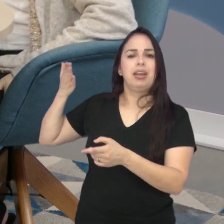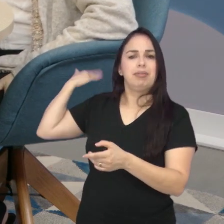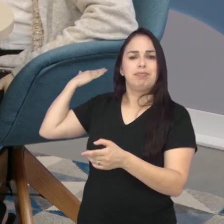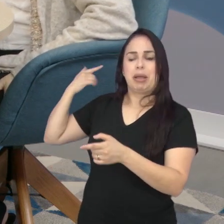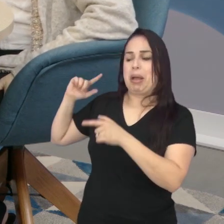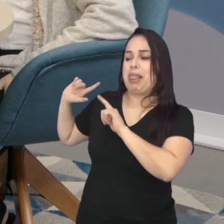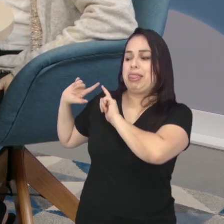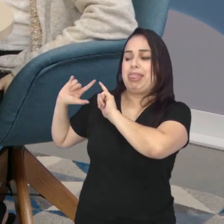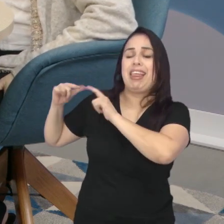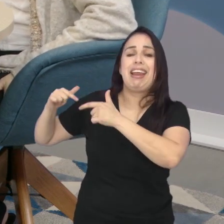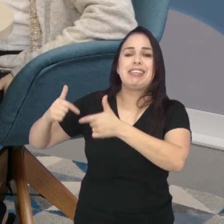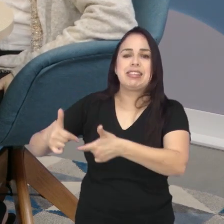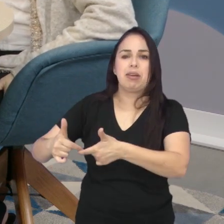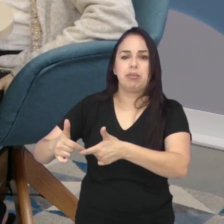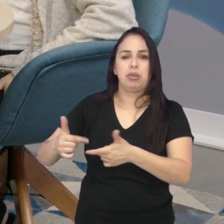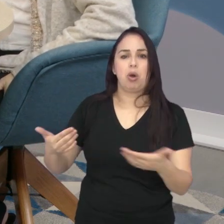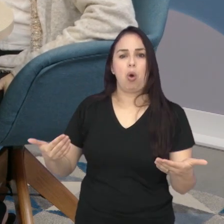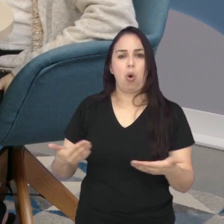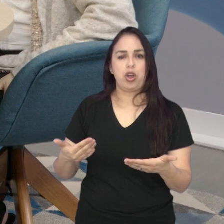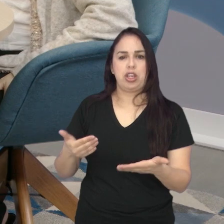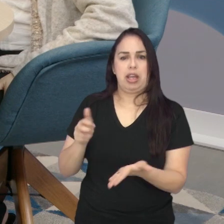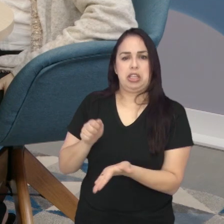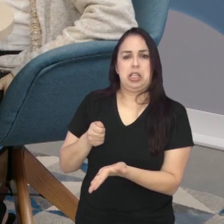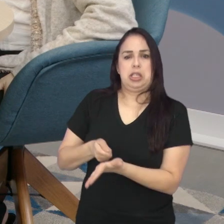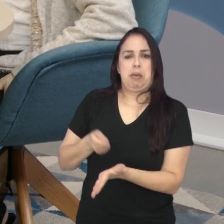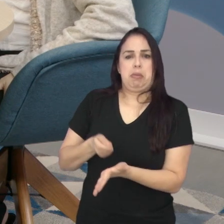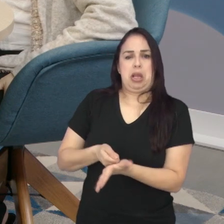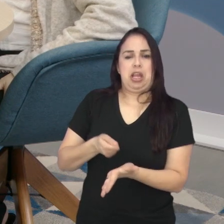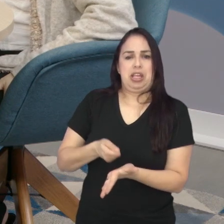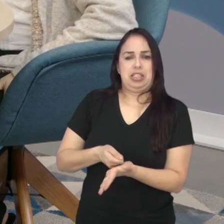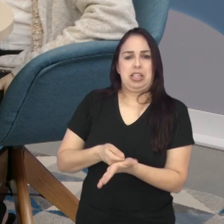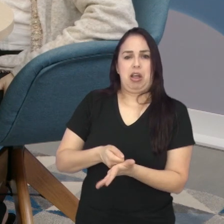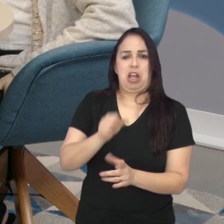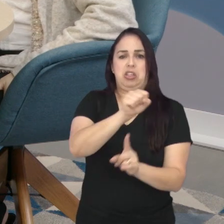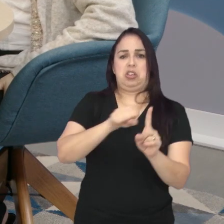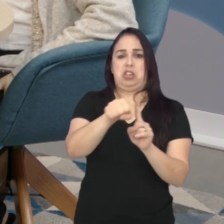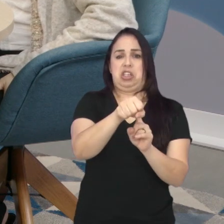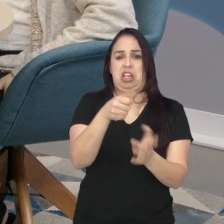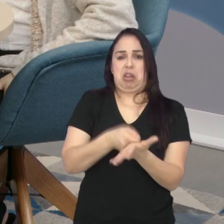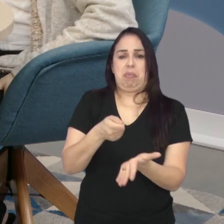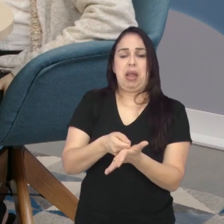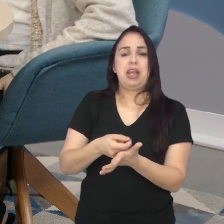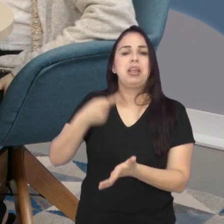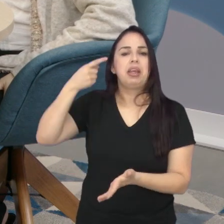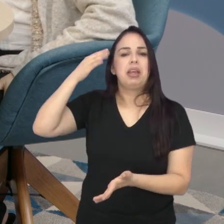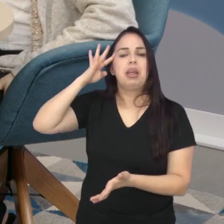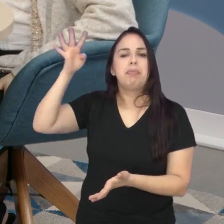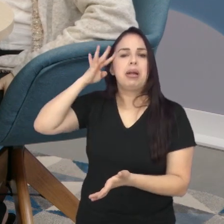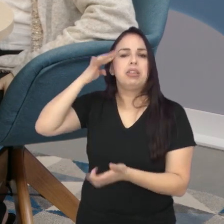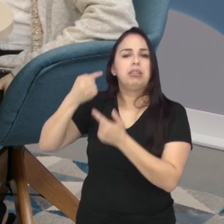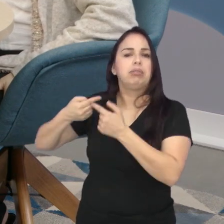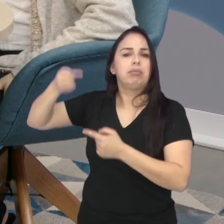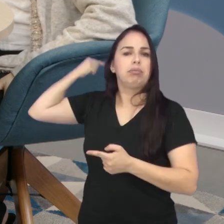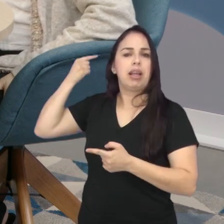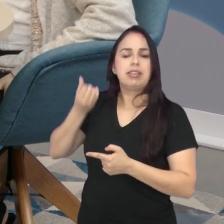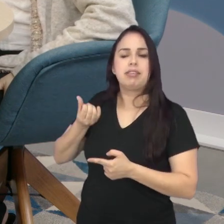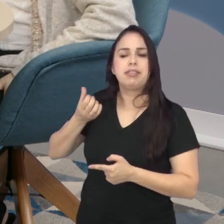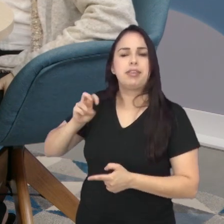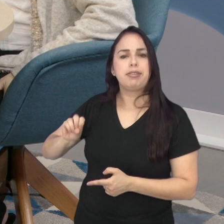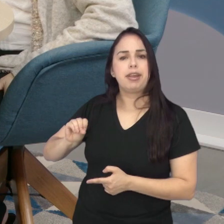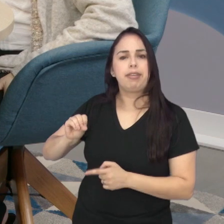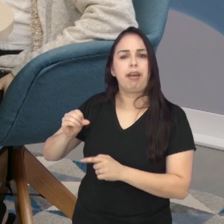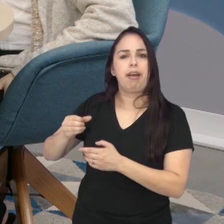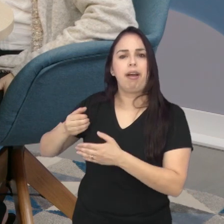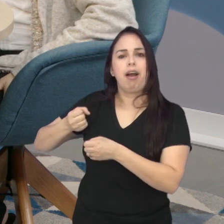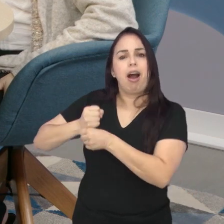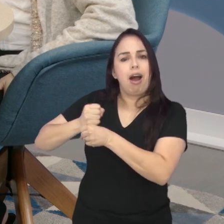do que é hoje, né? Porque imagina, se hoje já tem essa pressão da sociedade, imagina há 50, 60 anos atrás, como não devia ser.